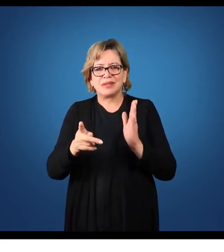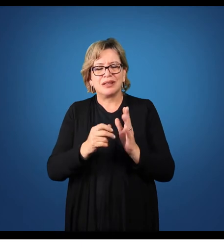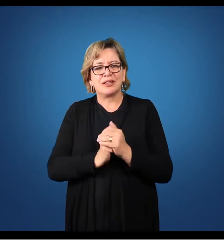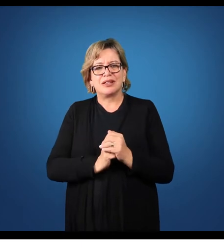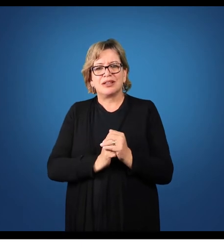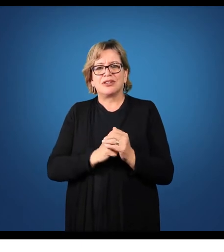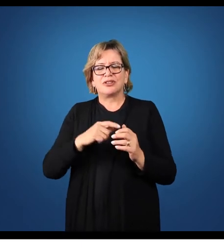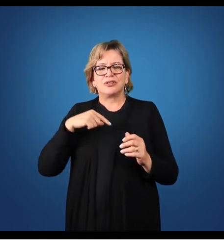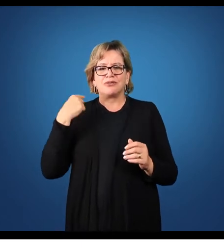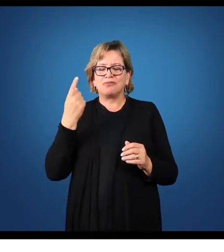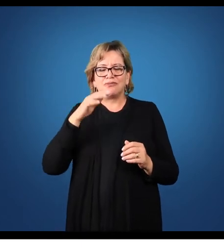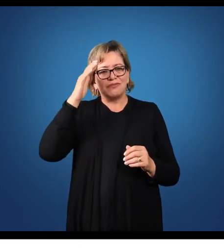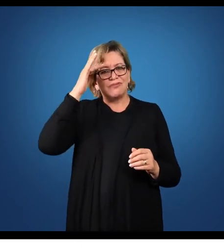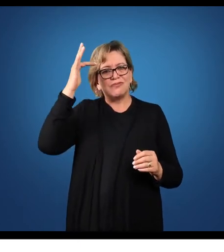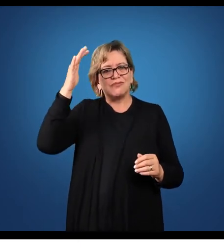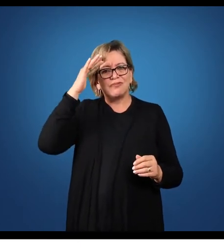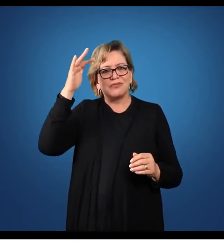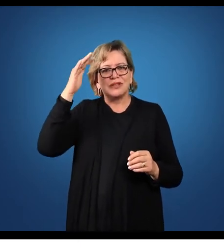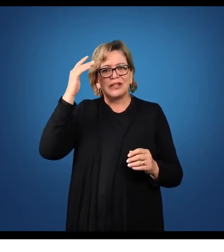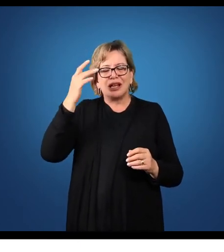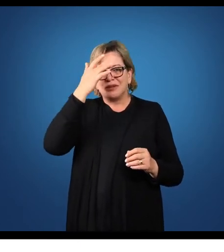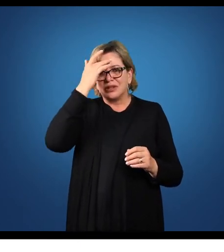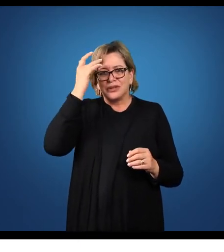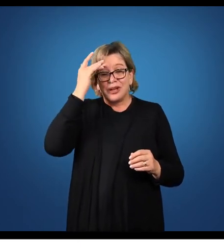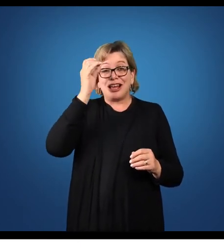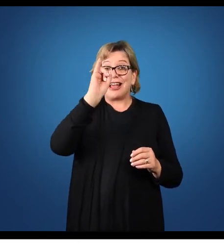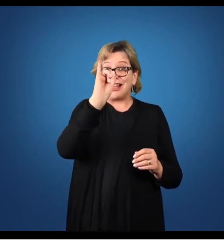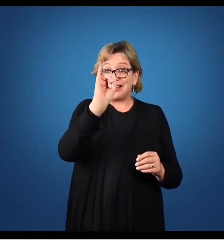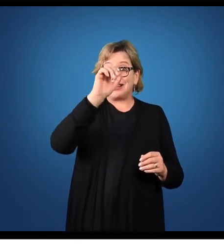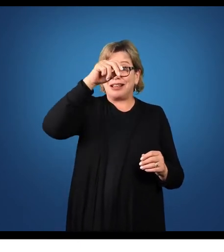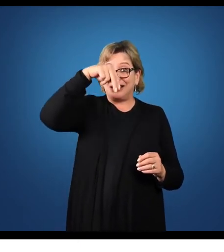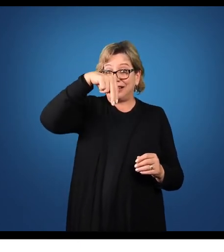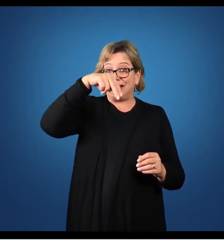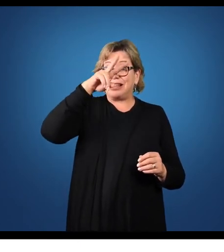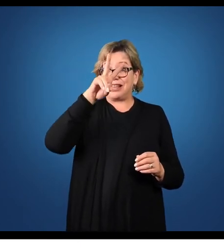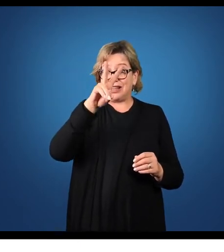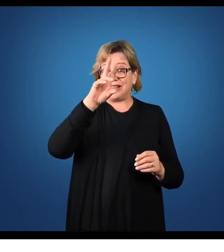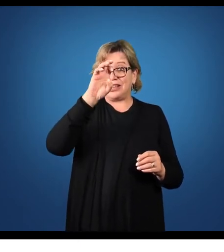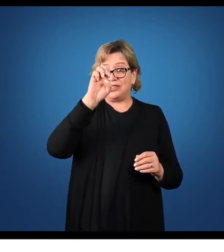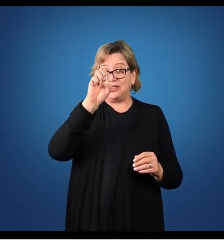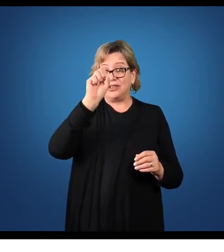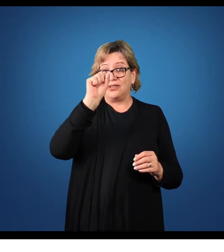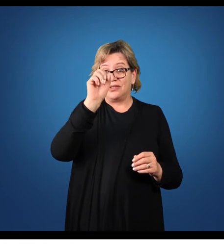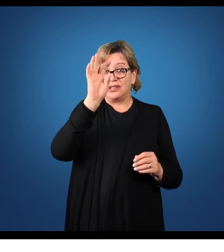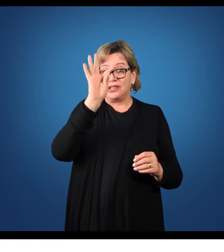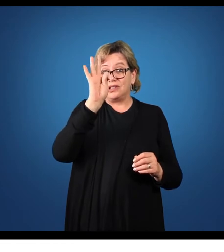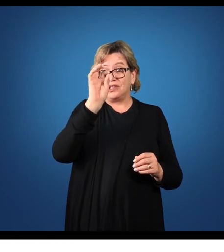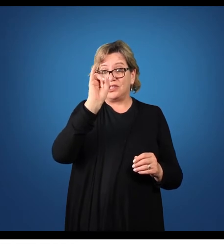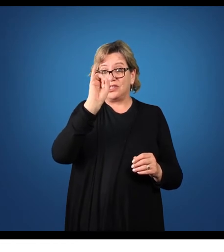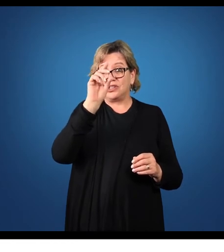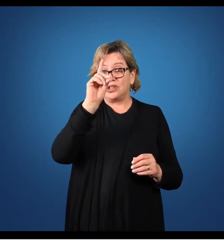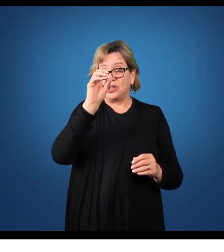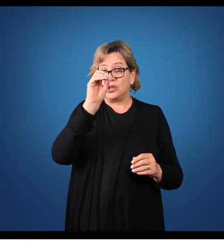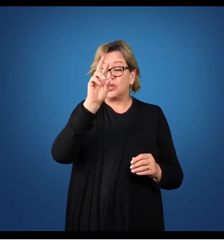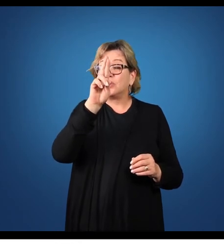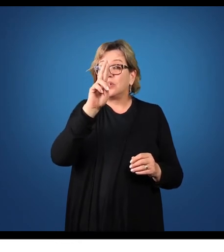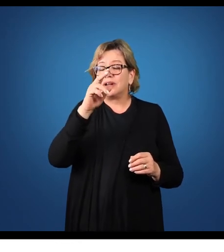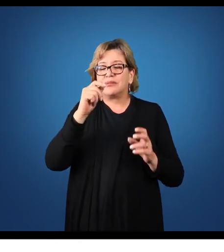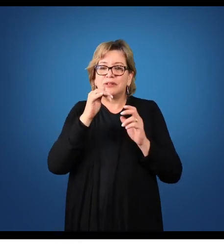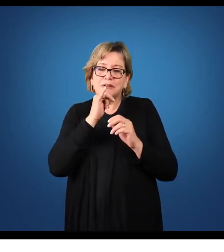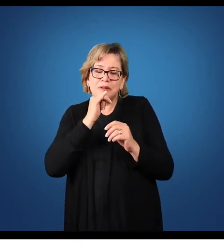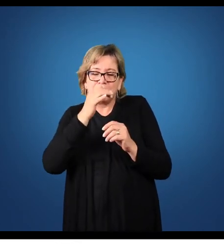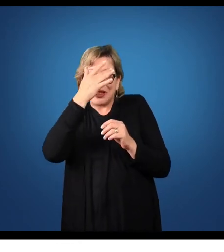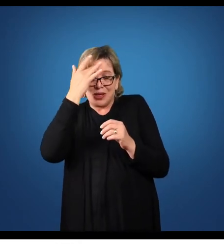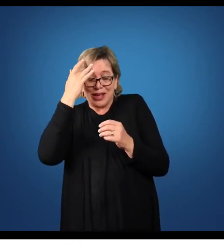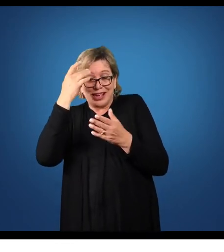Vamos imaginar um investidor, aquela pessoa que deseja comprar uma ação da empresa,